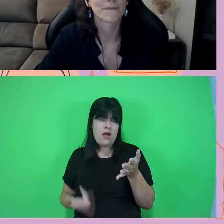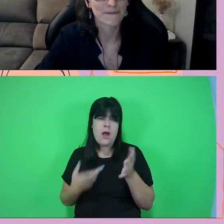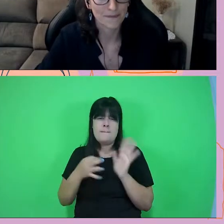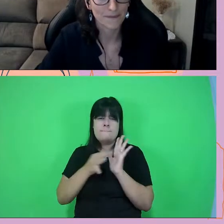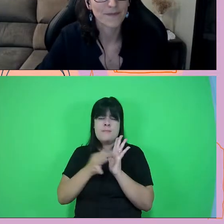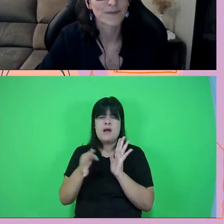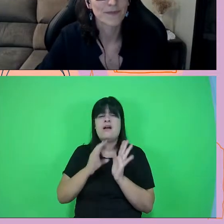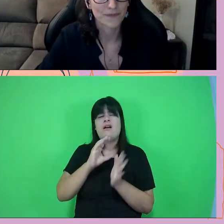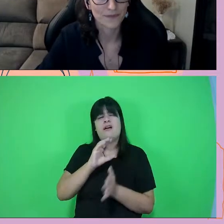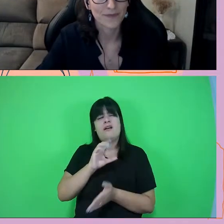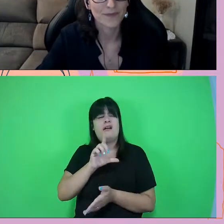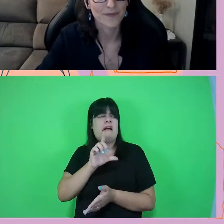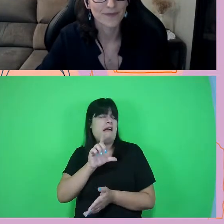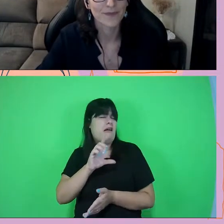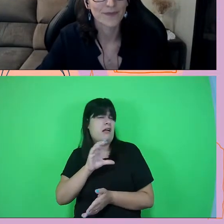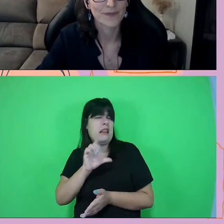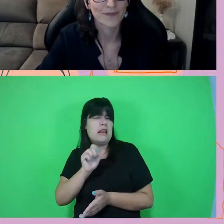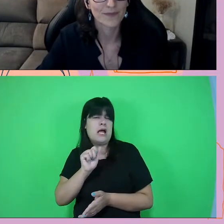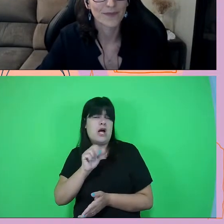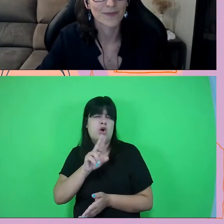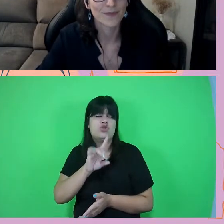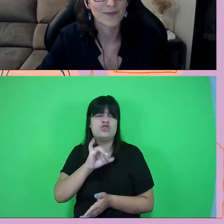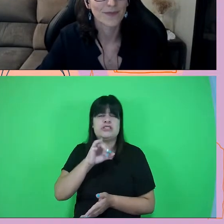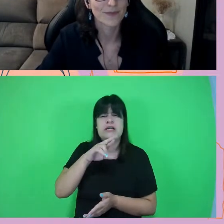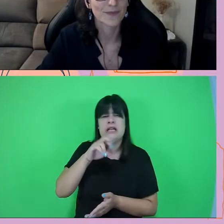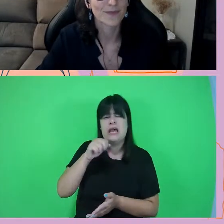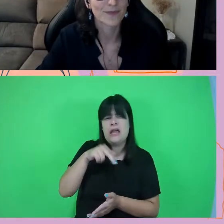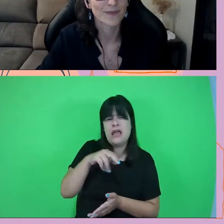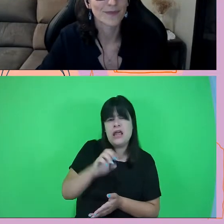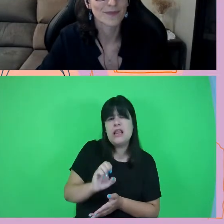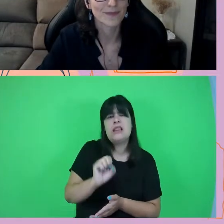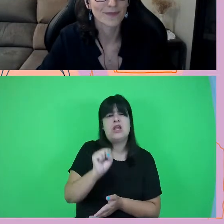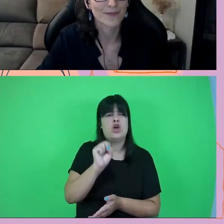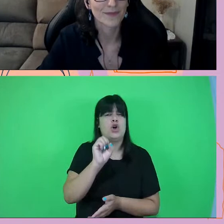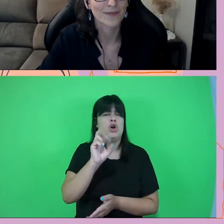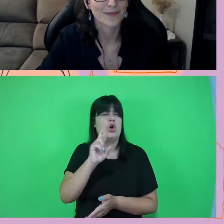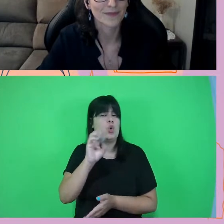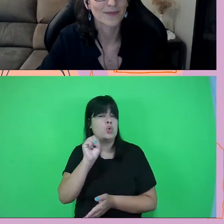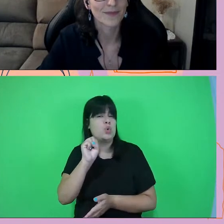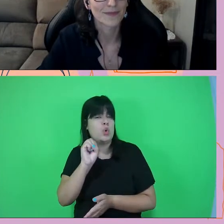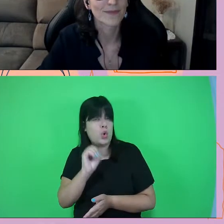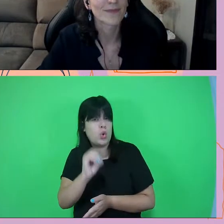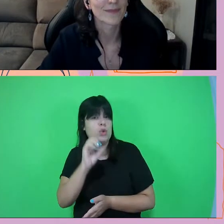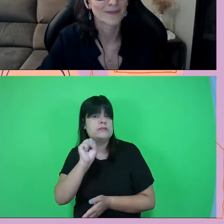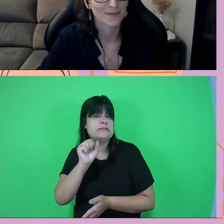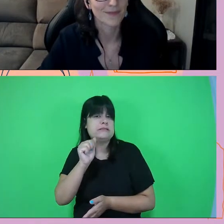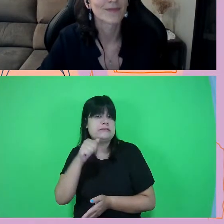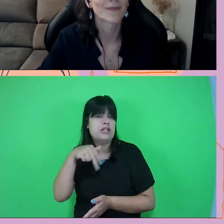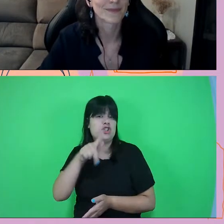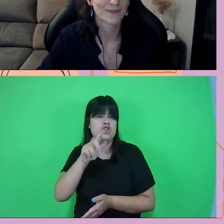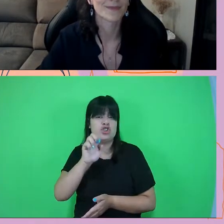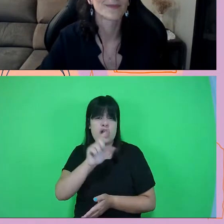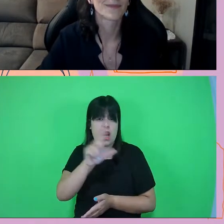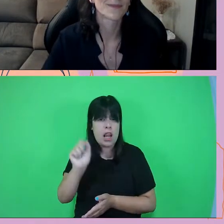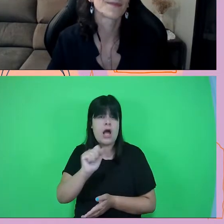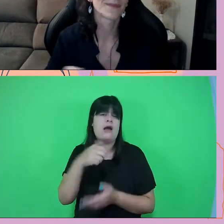né, e a Rosângela Conceição, também uma outra grande judoca, estou falando de atletas da categoria,